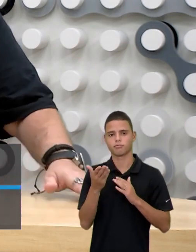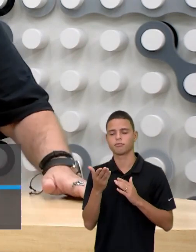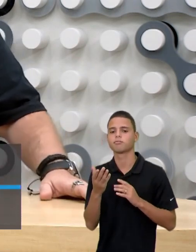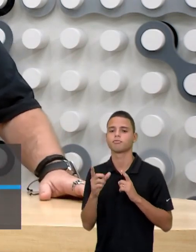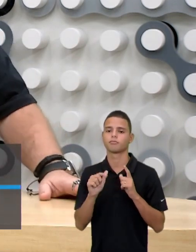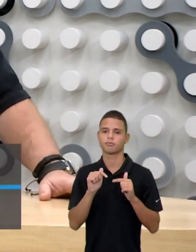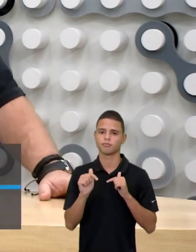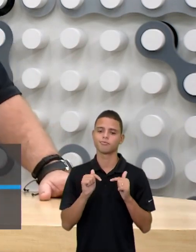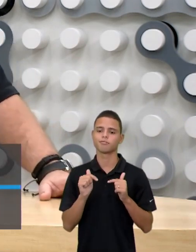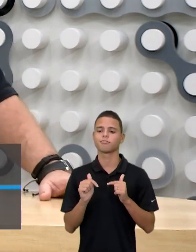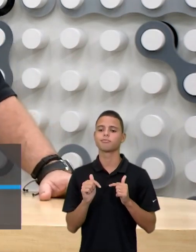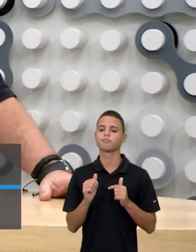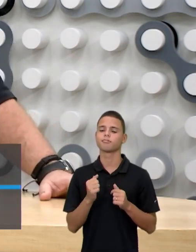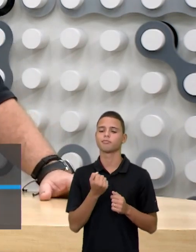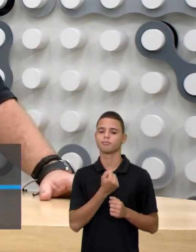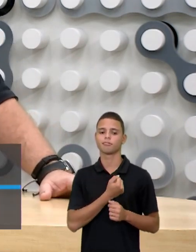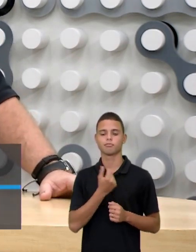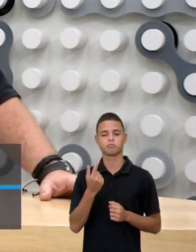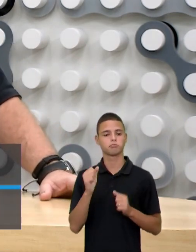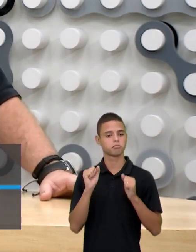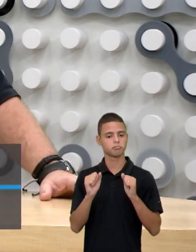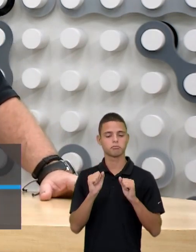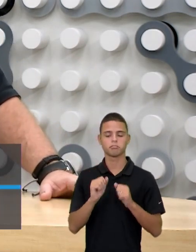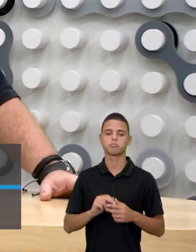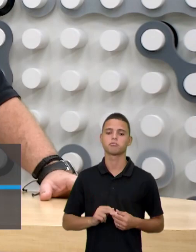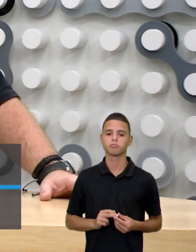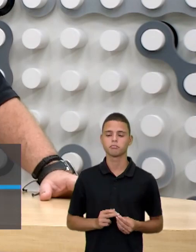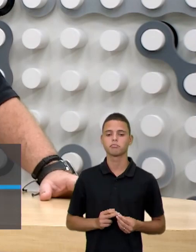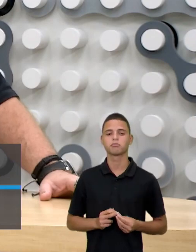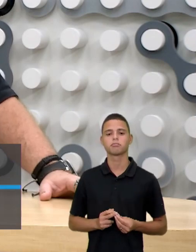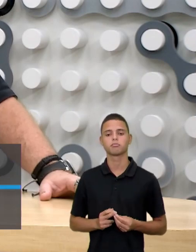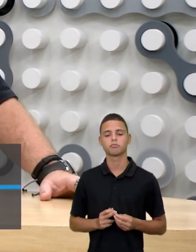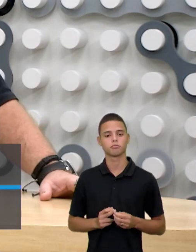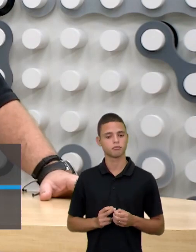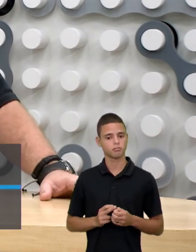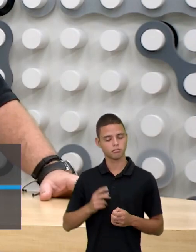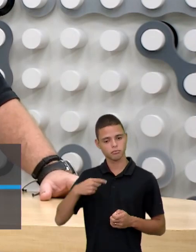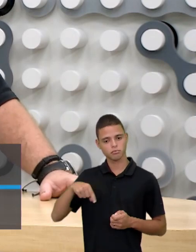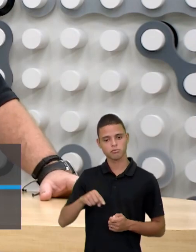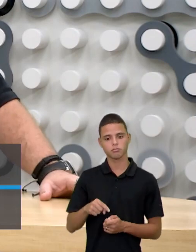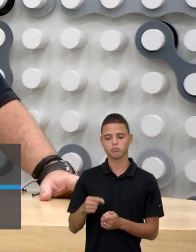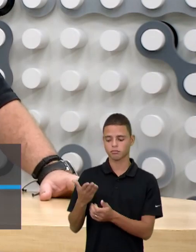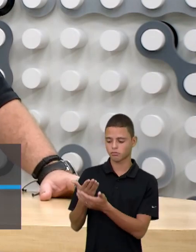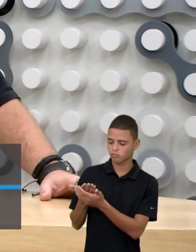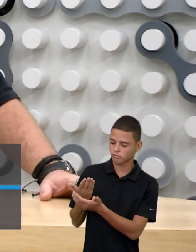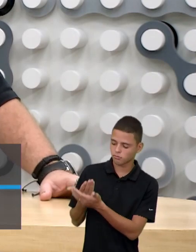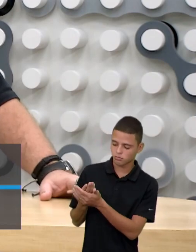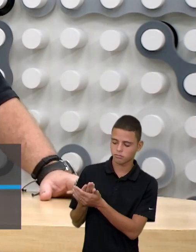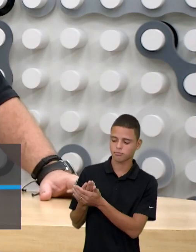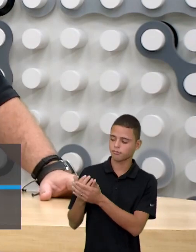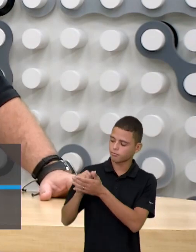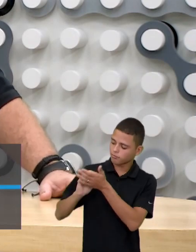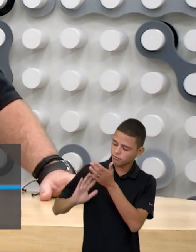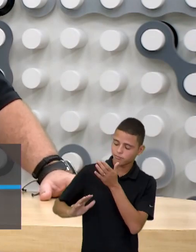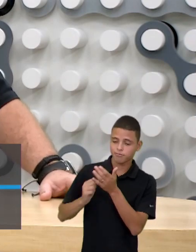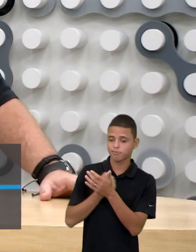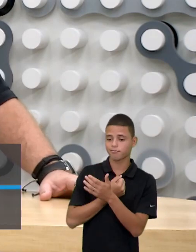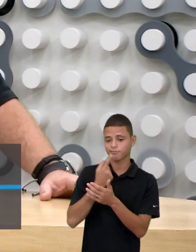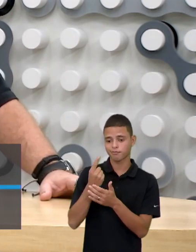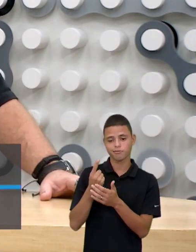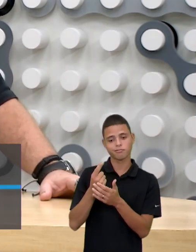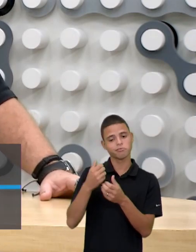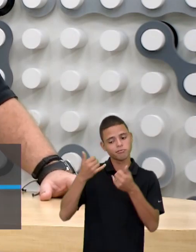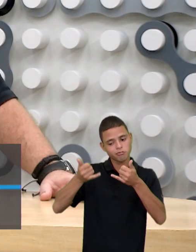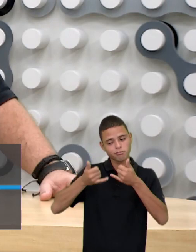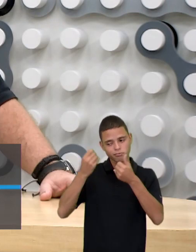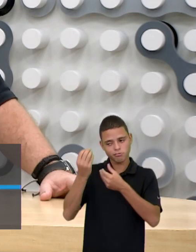da atividade 1 podem fazer. Então nós aqui passamos aí essas aulas aí da atividade 1, passando informações para